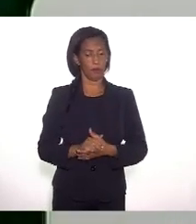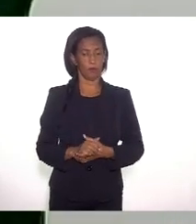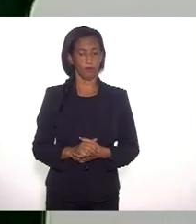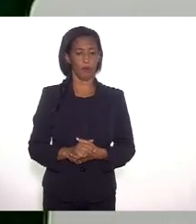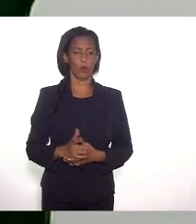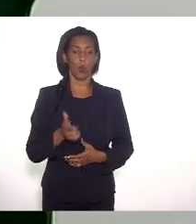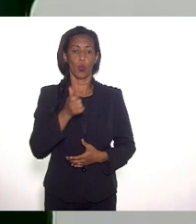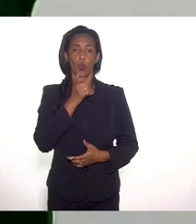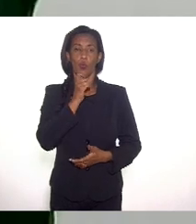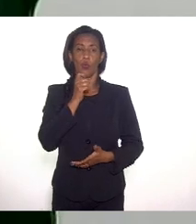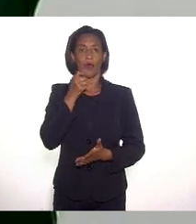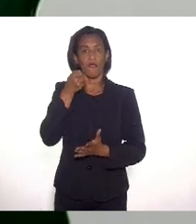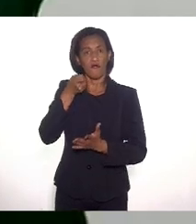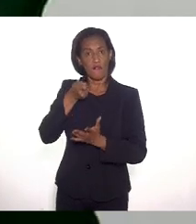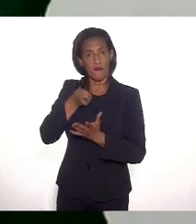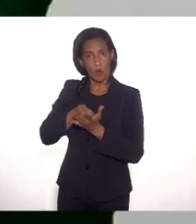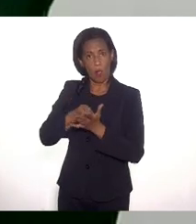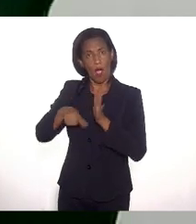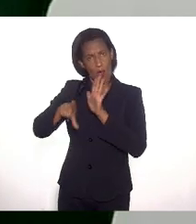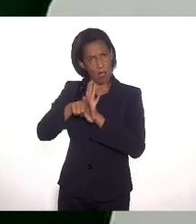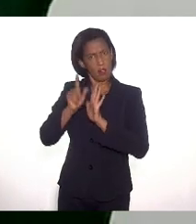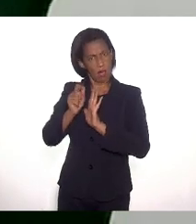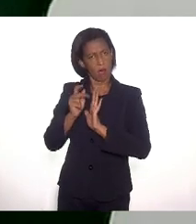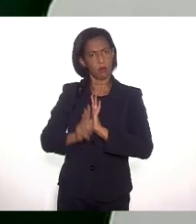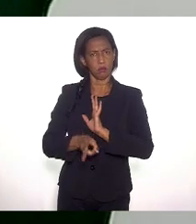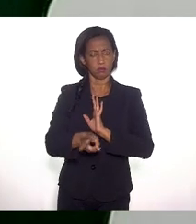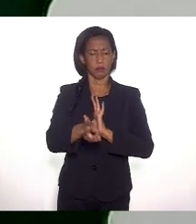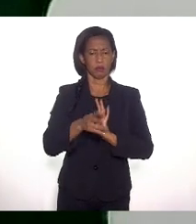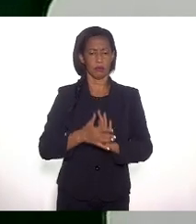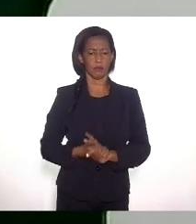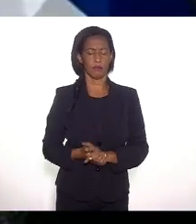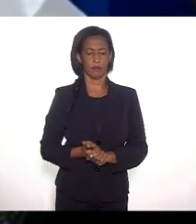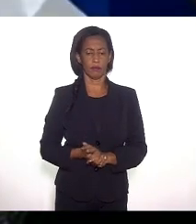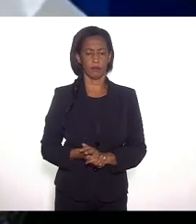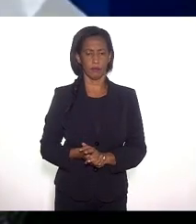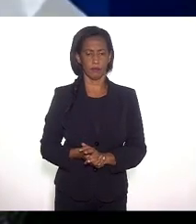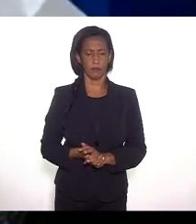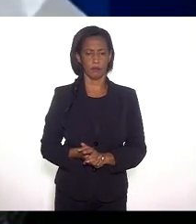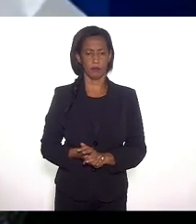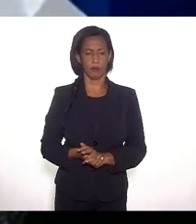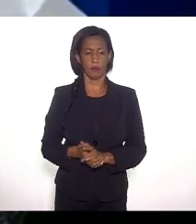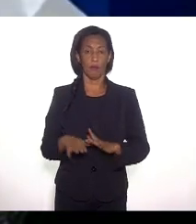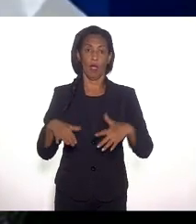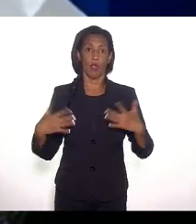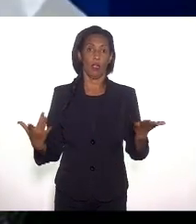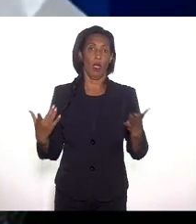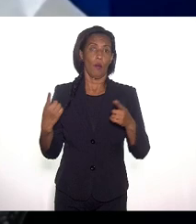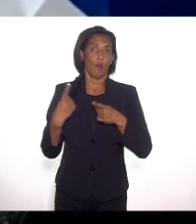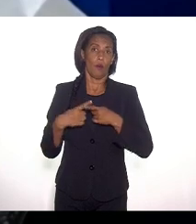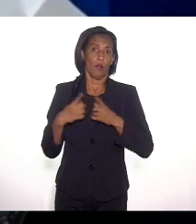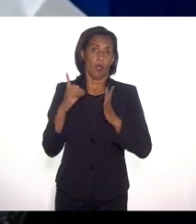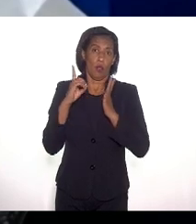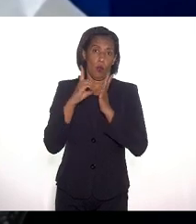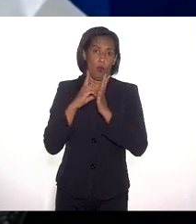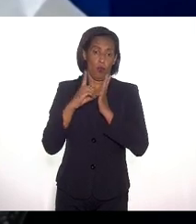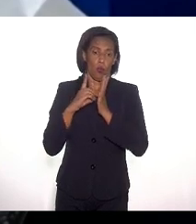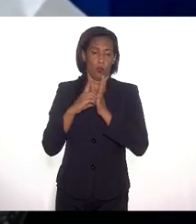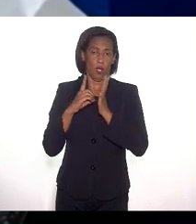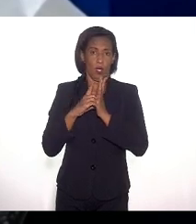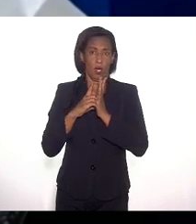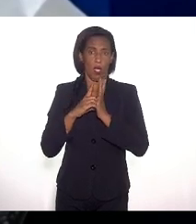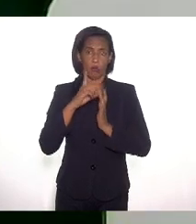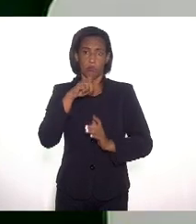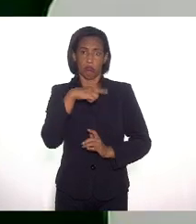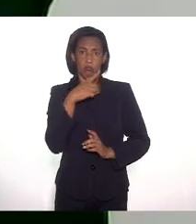O que não está em vigor é o decreto, a lei está em vigor. Presidente Márcio, até porque o decreto não interrompe vigência de lei,